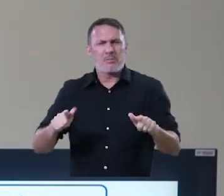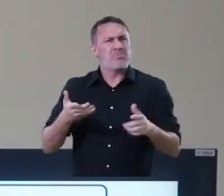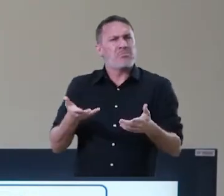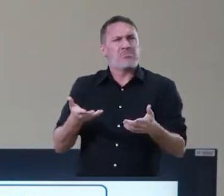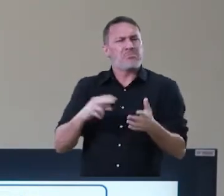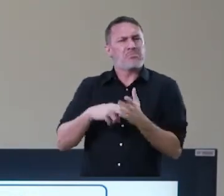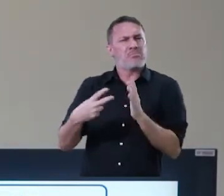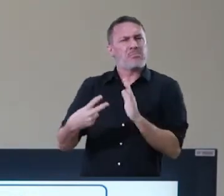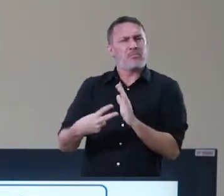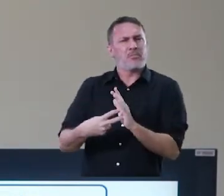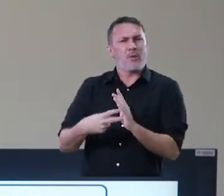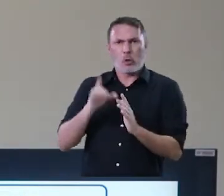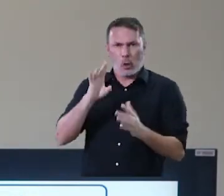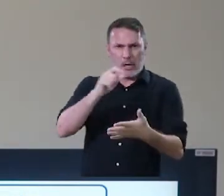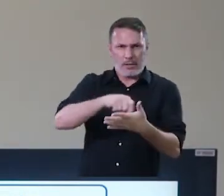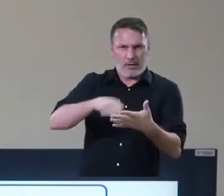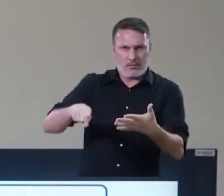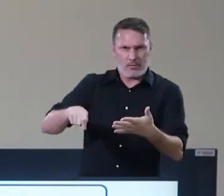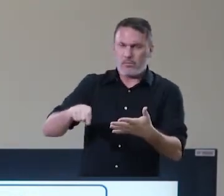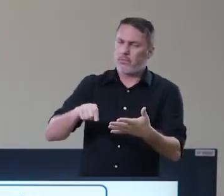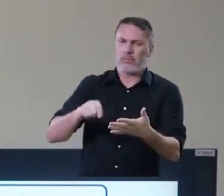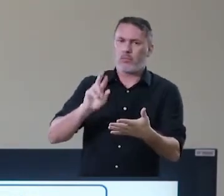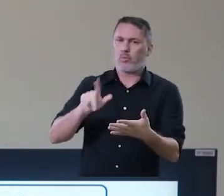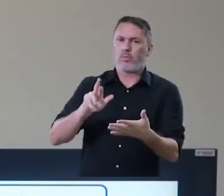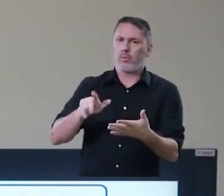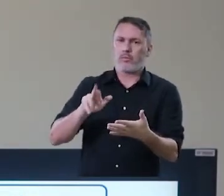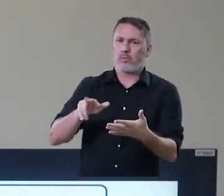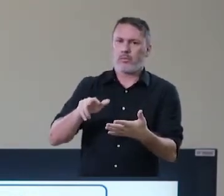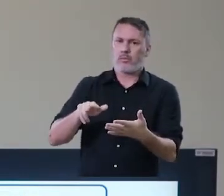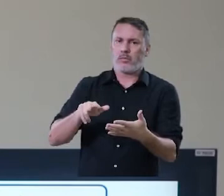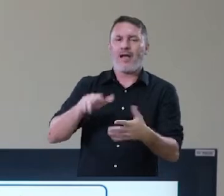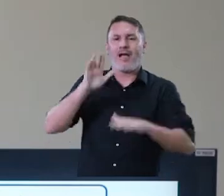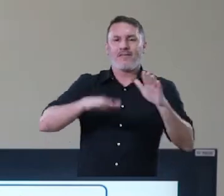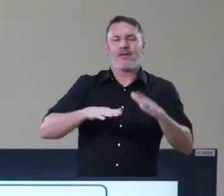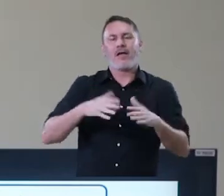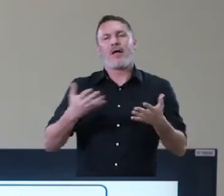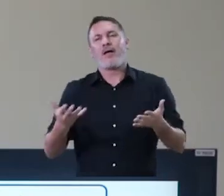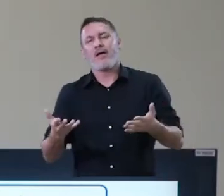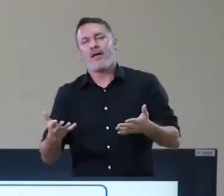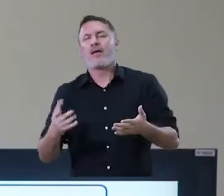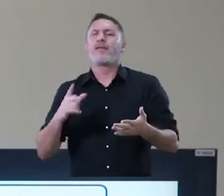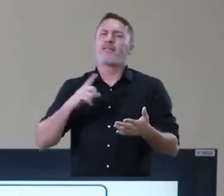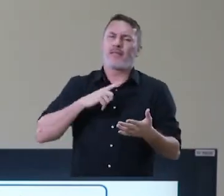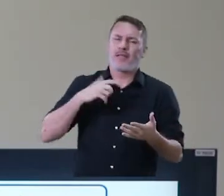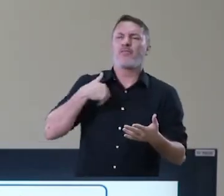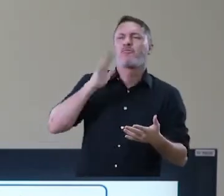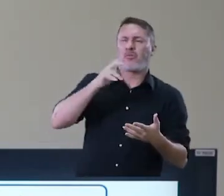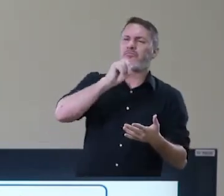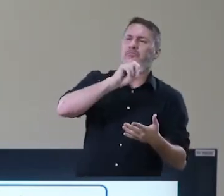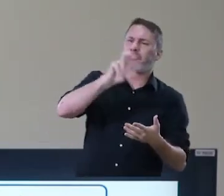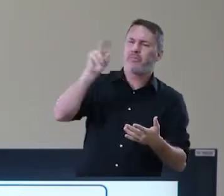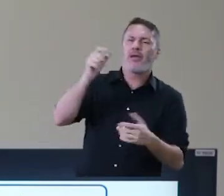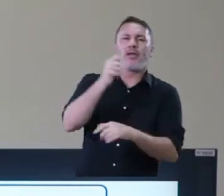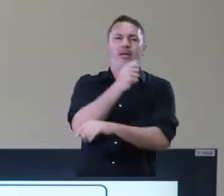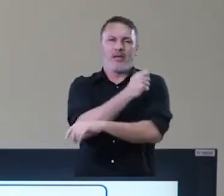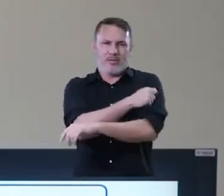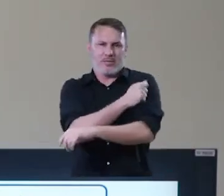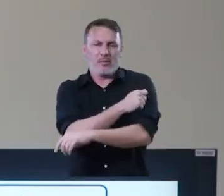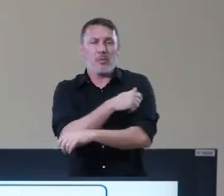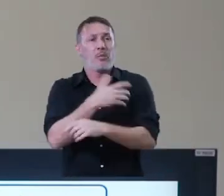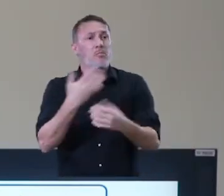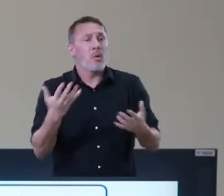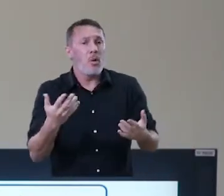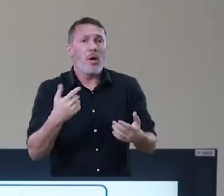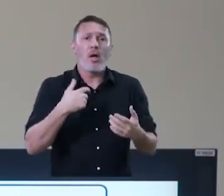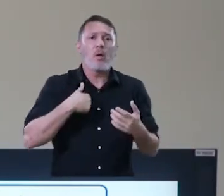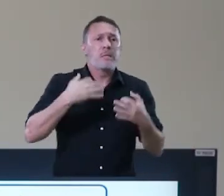gramatical, como assim? É só saber escrever? Não. Às vezes, eu já tive vários casos de aluno,